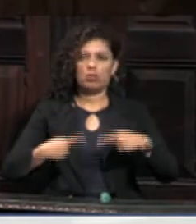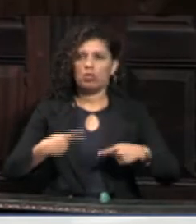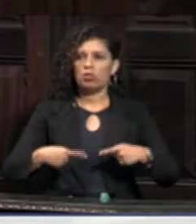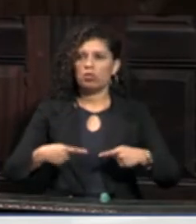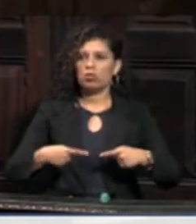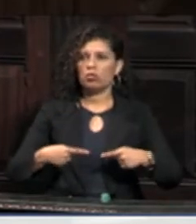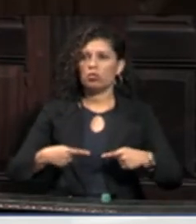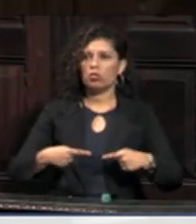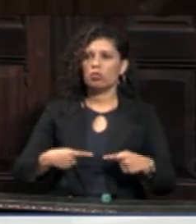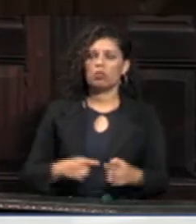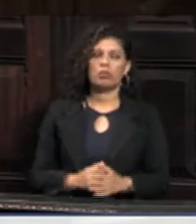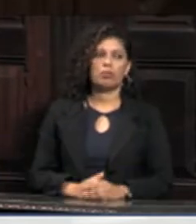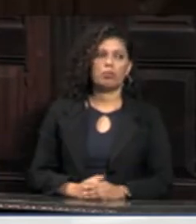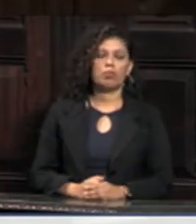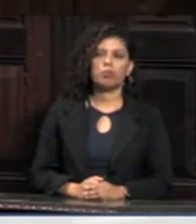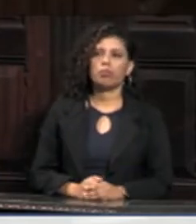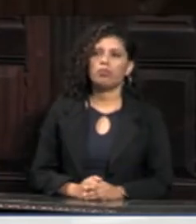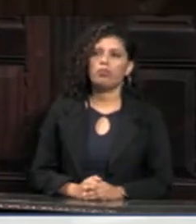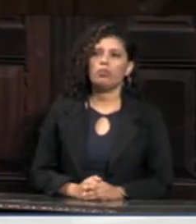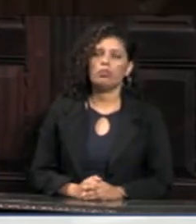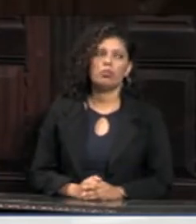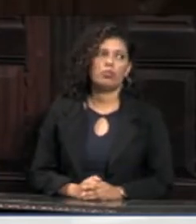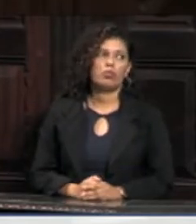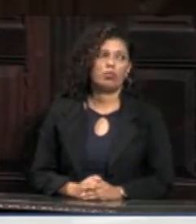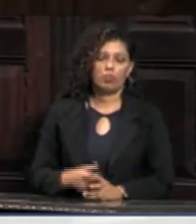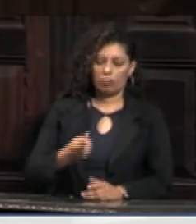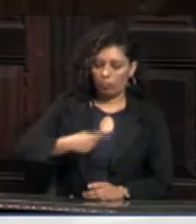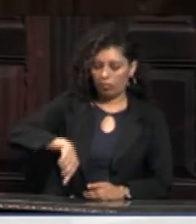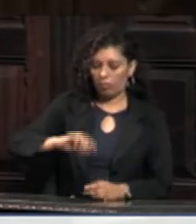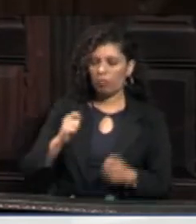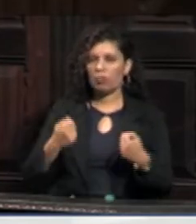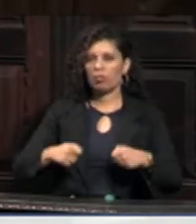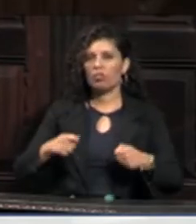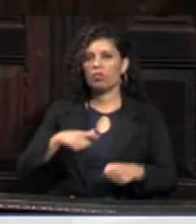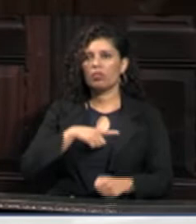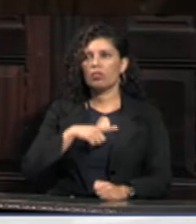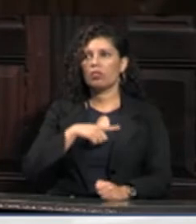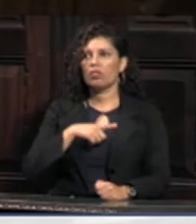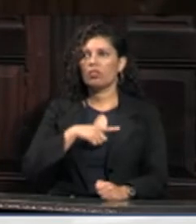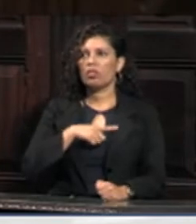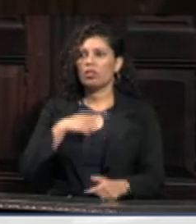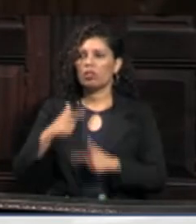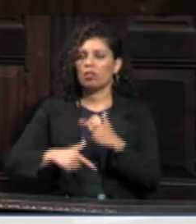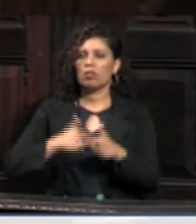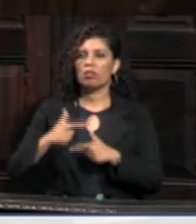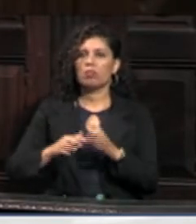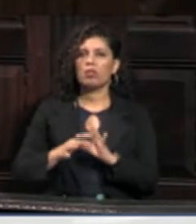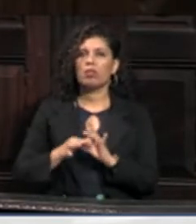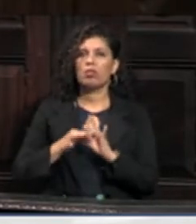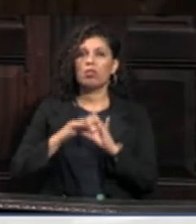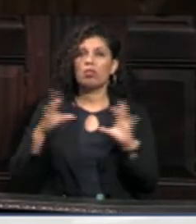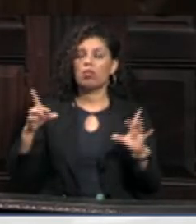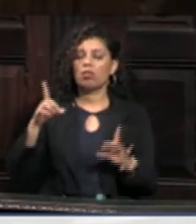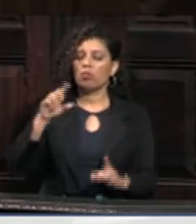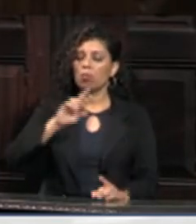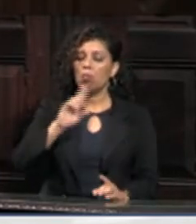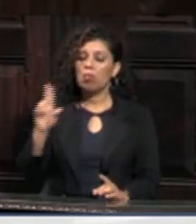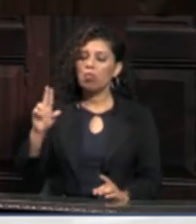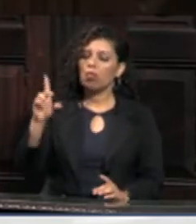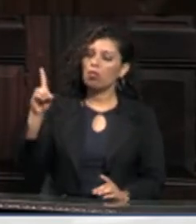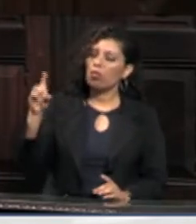cofres públicos. Então, precisamos ter essa frente democrática para